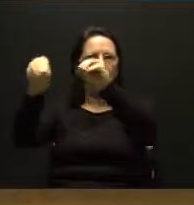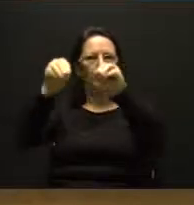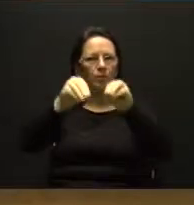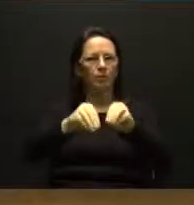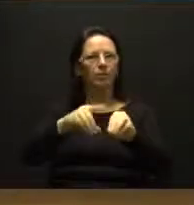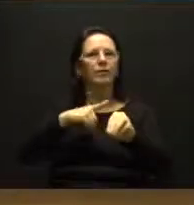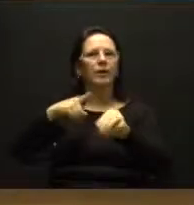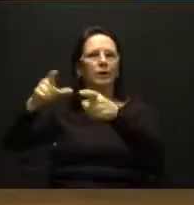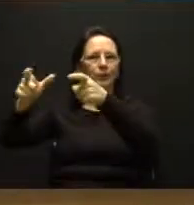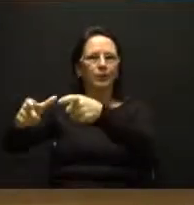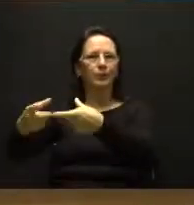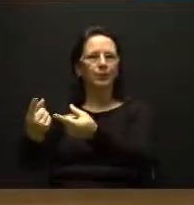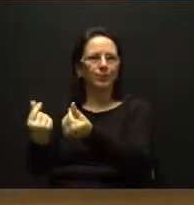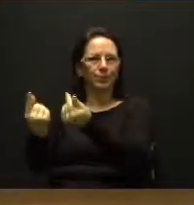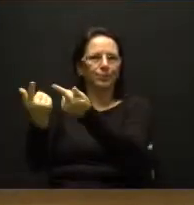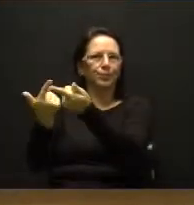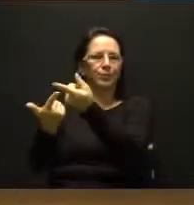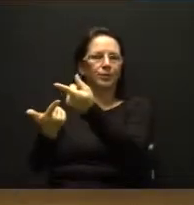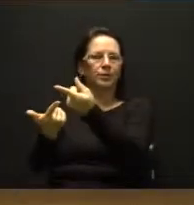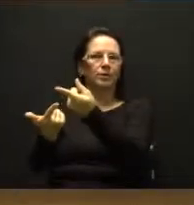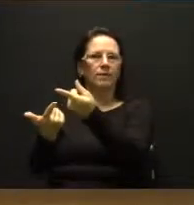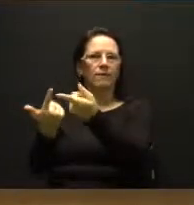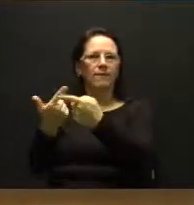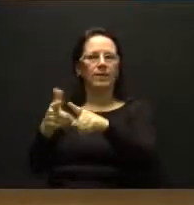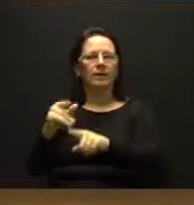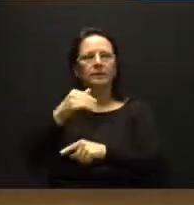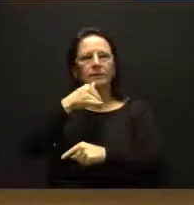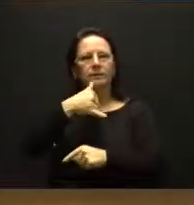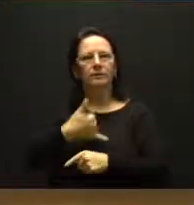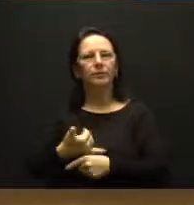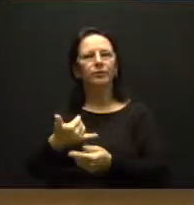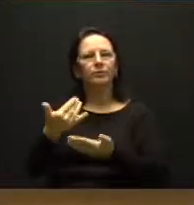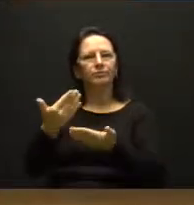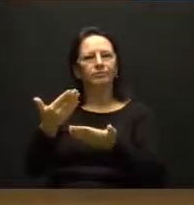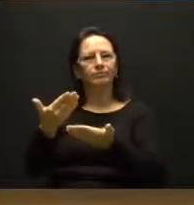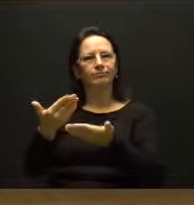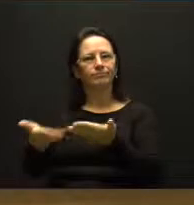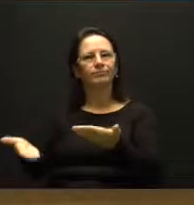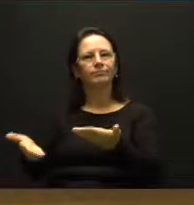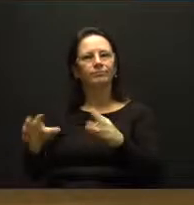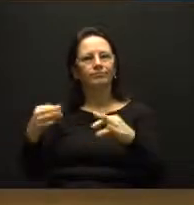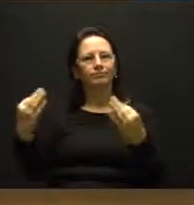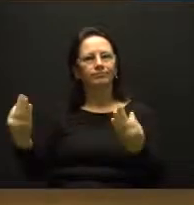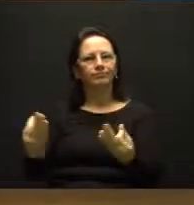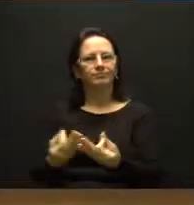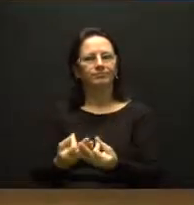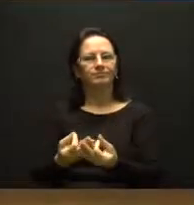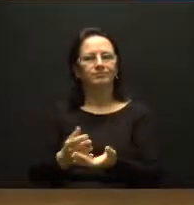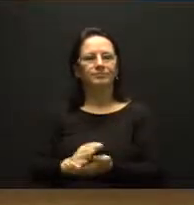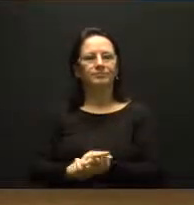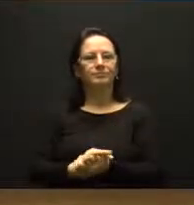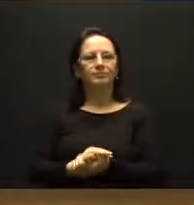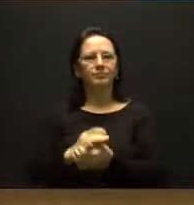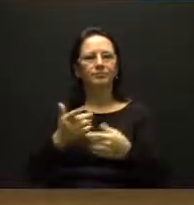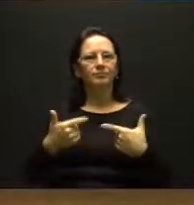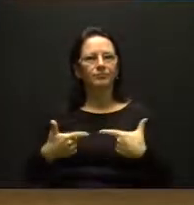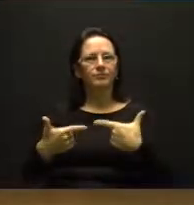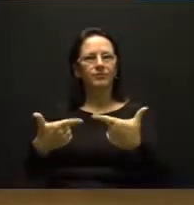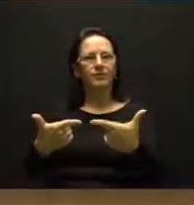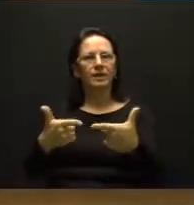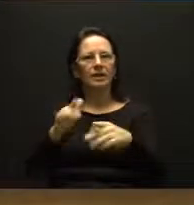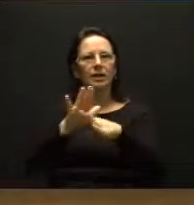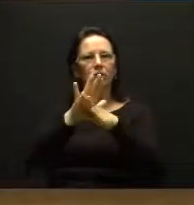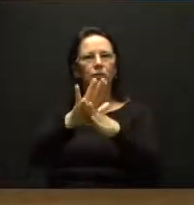dinheiro infelizmente acaba prejudicando e falou essa luta do auxílio-aluguel